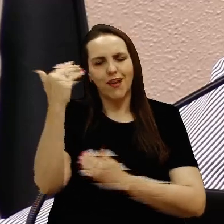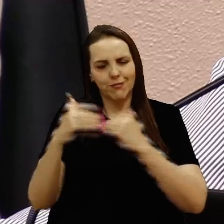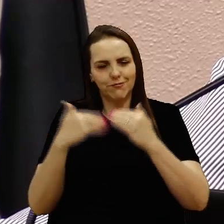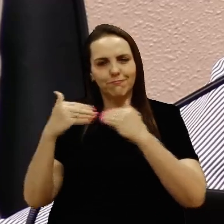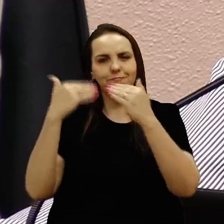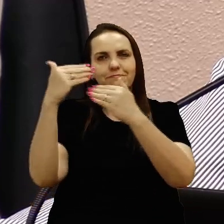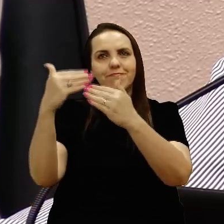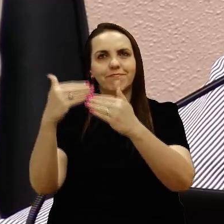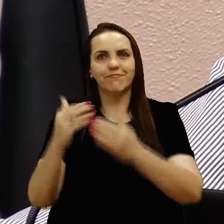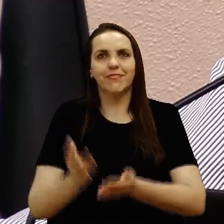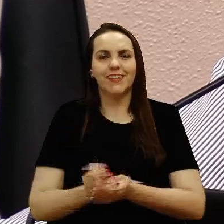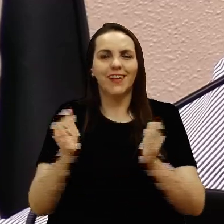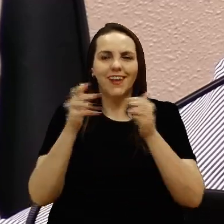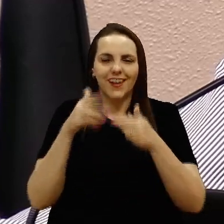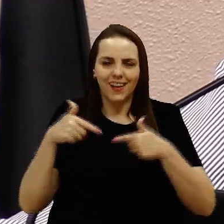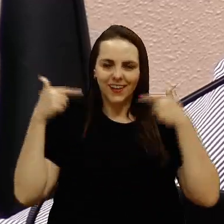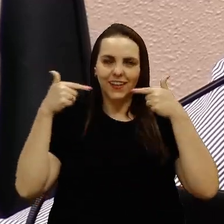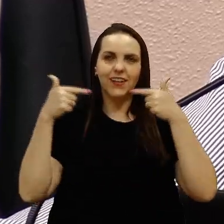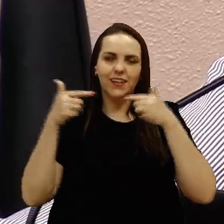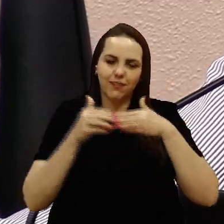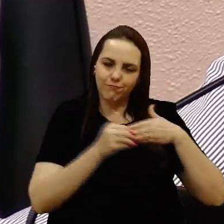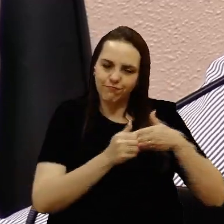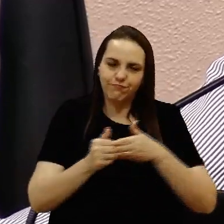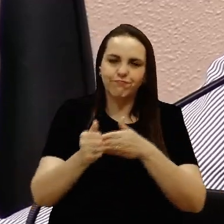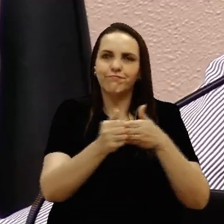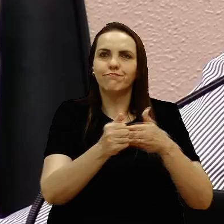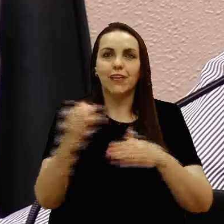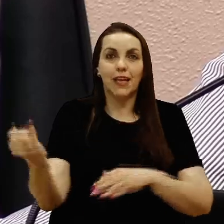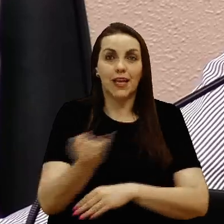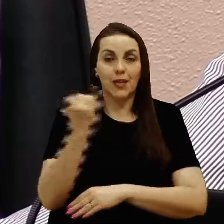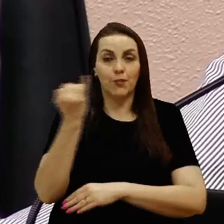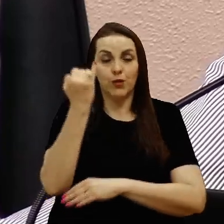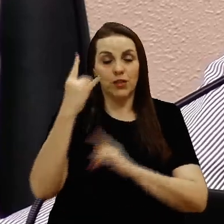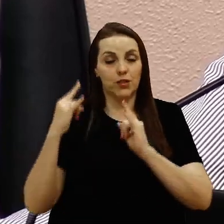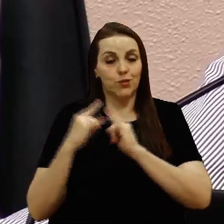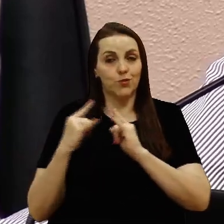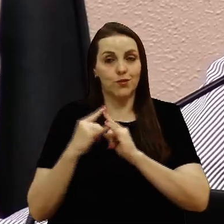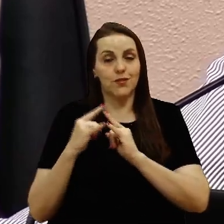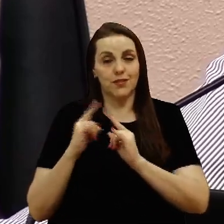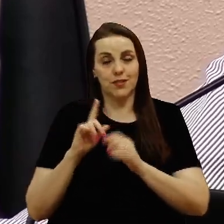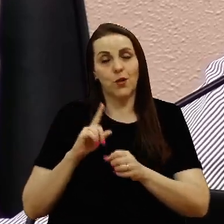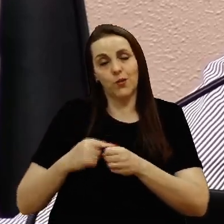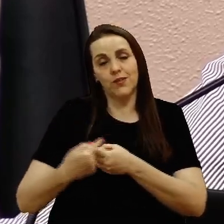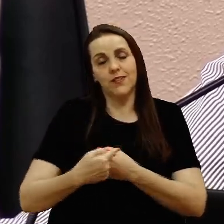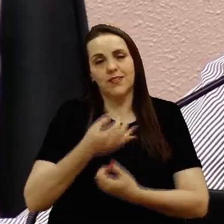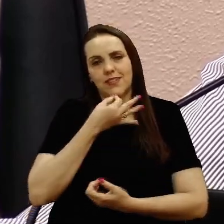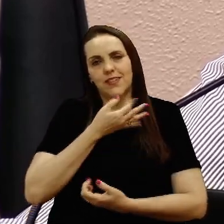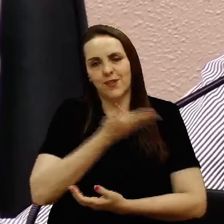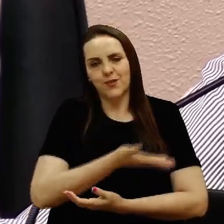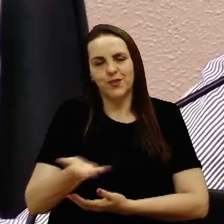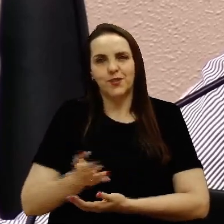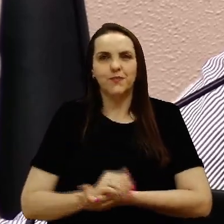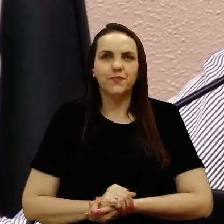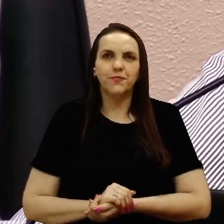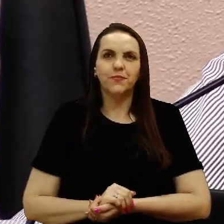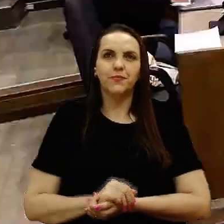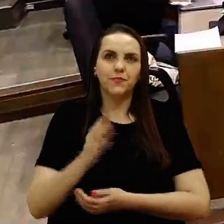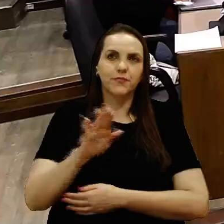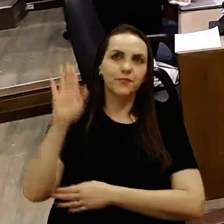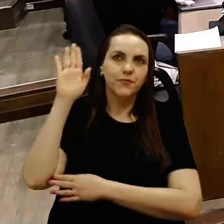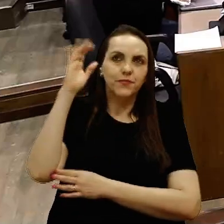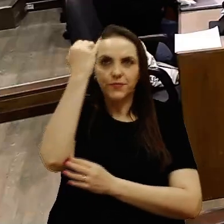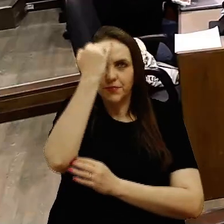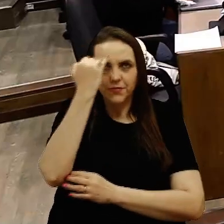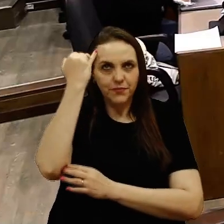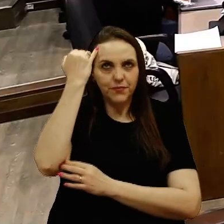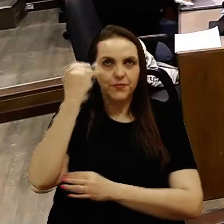muitas alegrias na condução dessa importante entidade da nossa cidade. Com a palavra, vereador Zé D'Ambrosio. Senhor